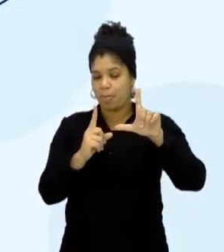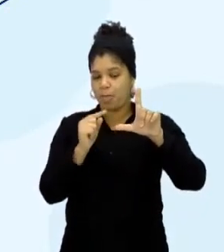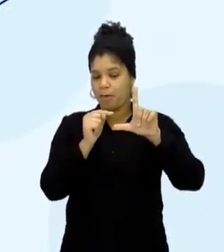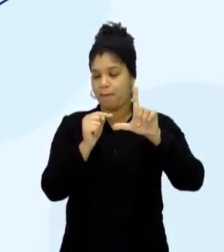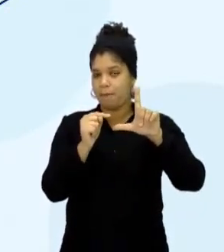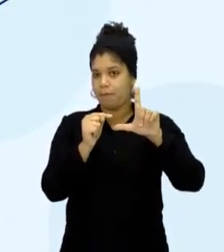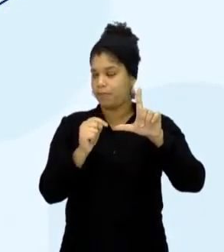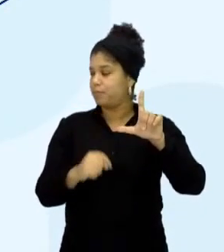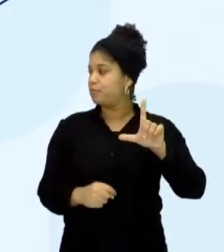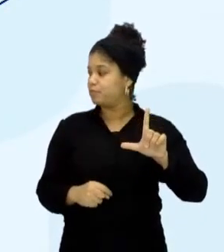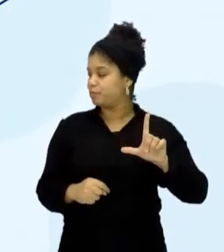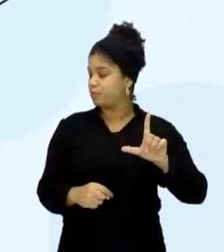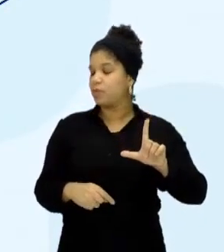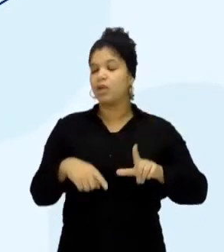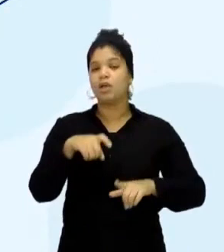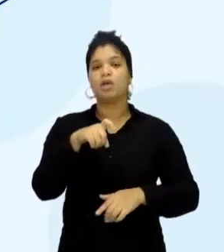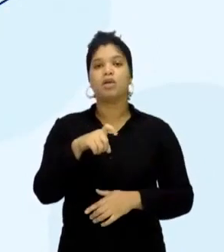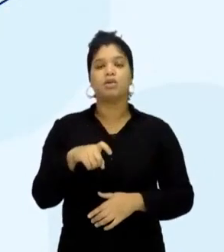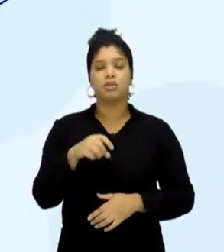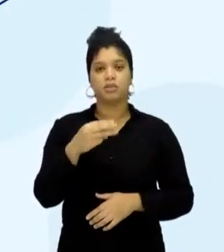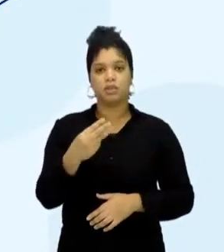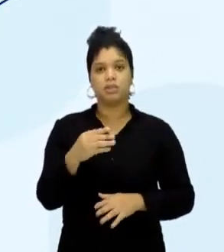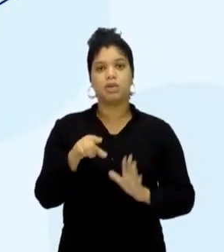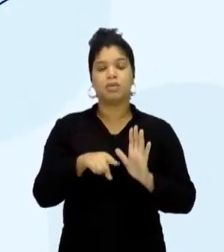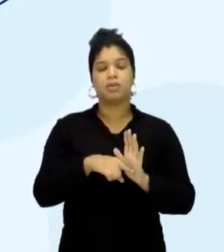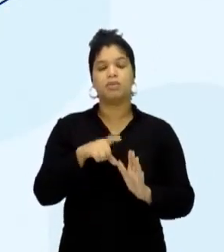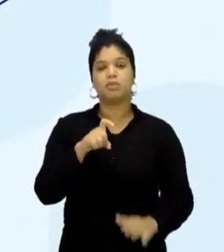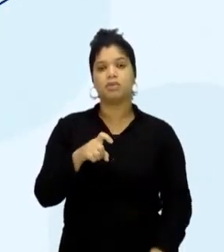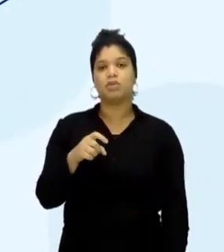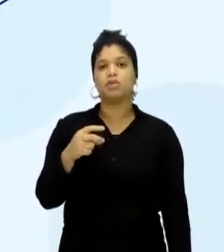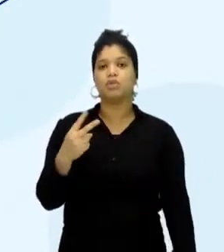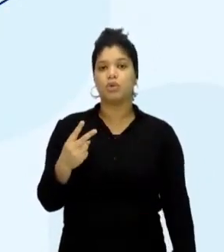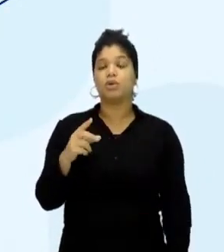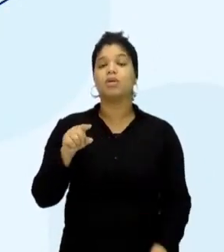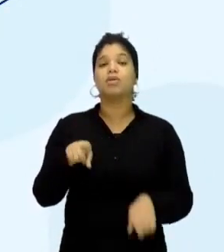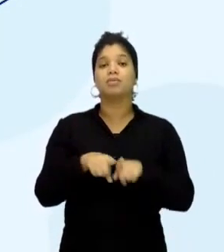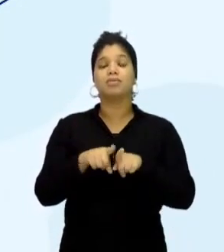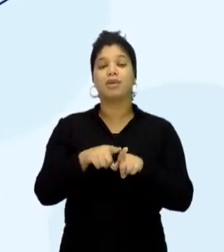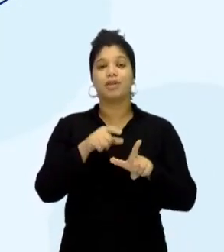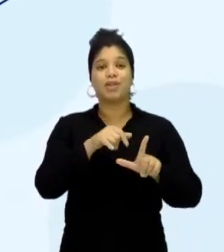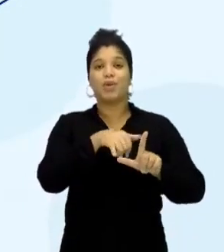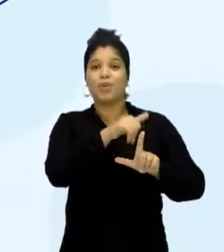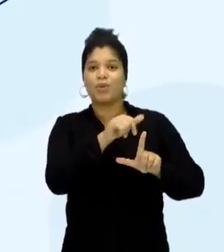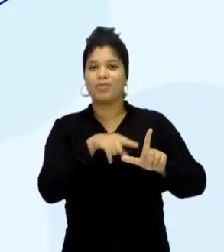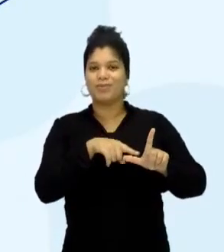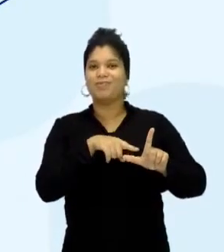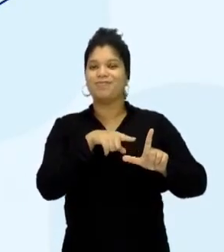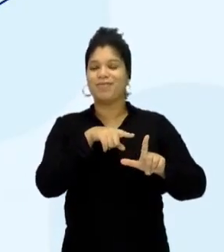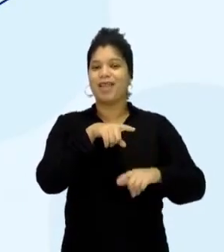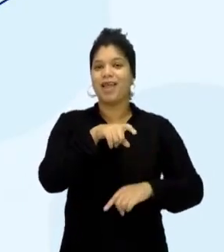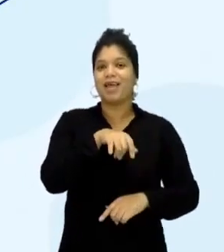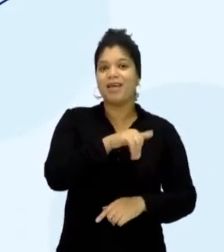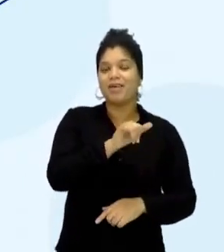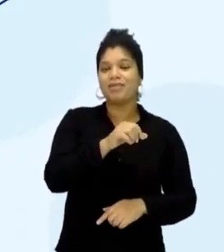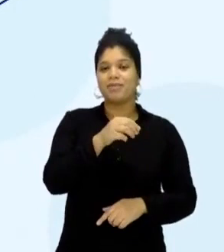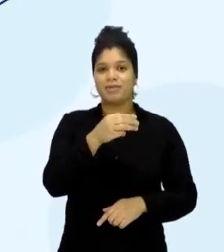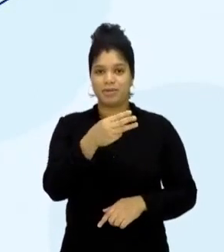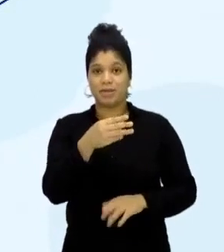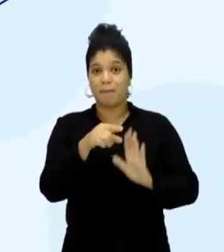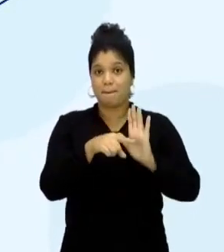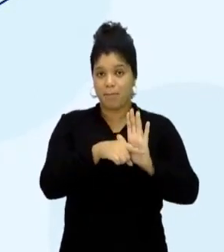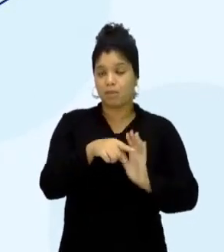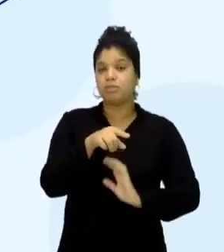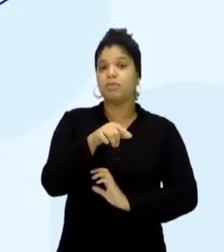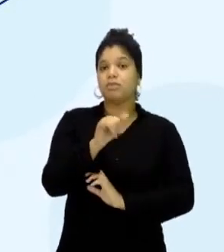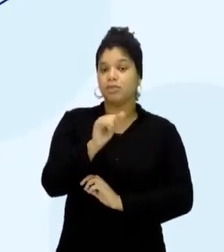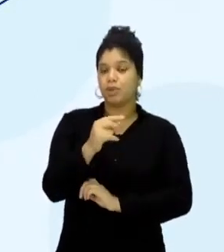x3 menos x2, essa a diferença, e depois a do y, y3 menos y2. Então, sempre no